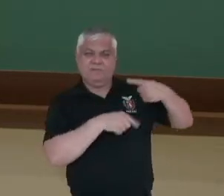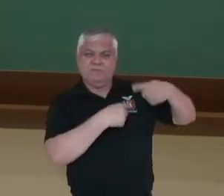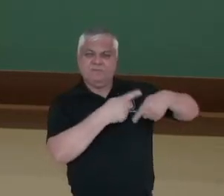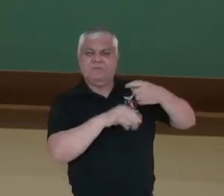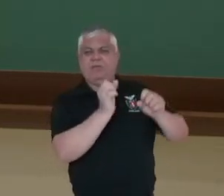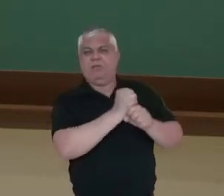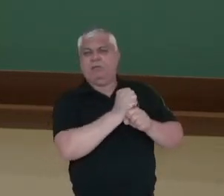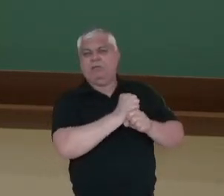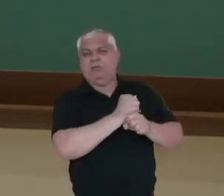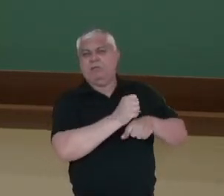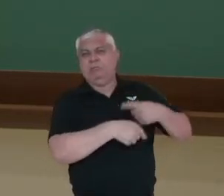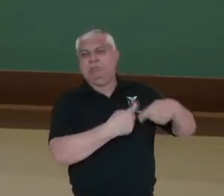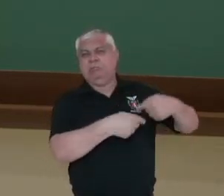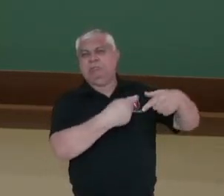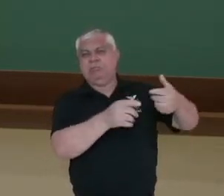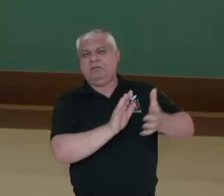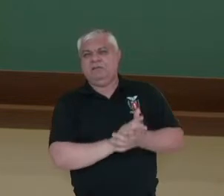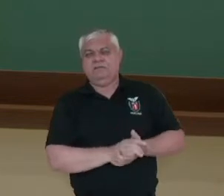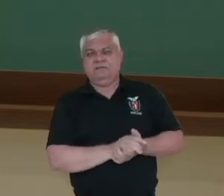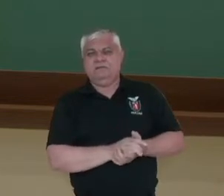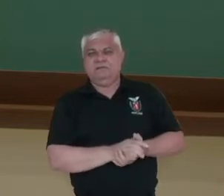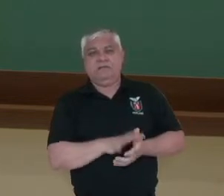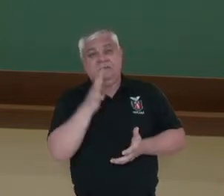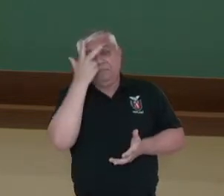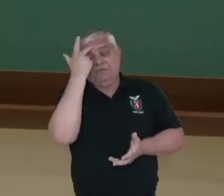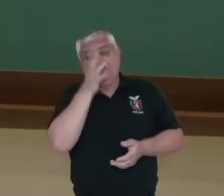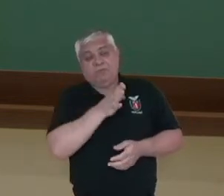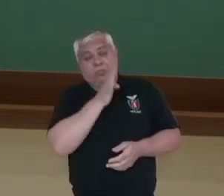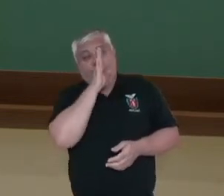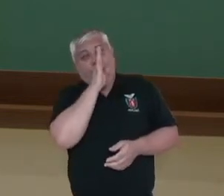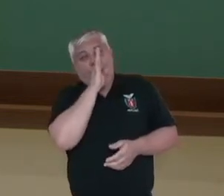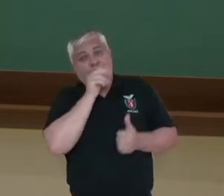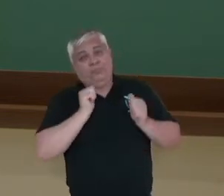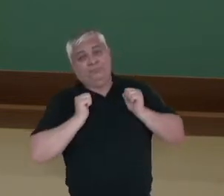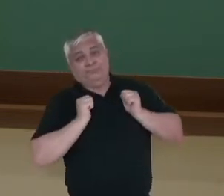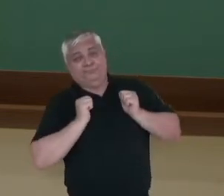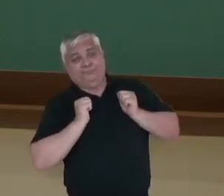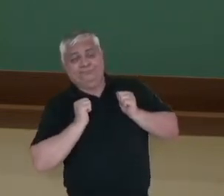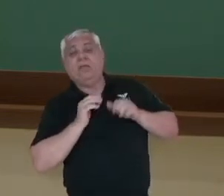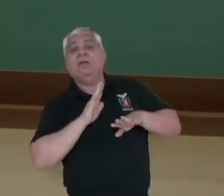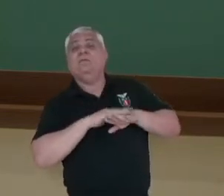muitos e muitos e muitos anos. E ninguém questiona, né? Já que o princípio que